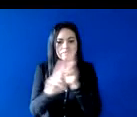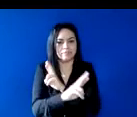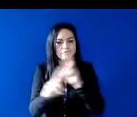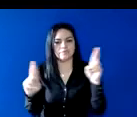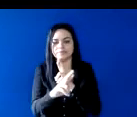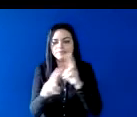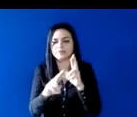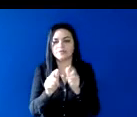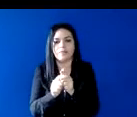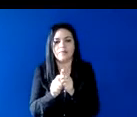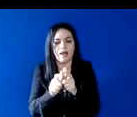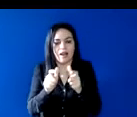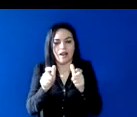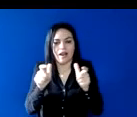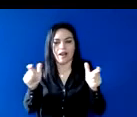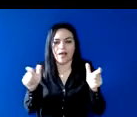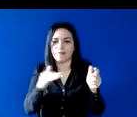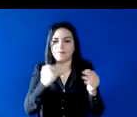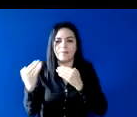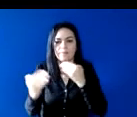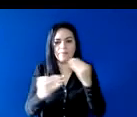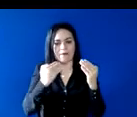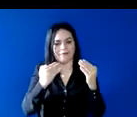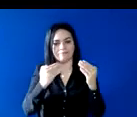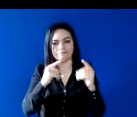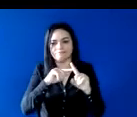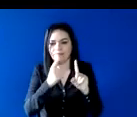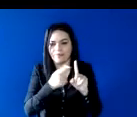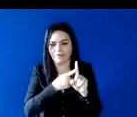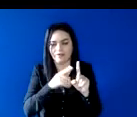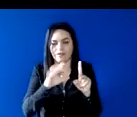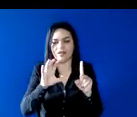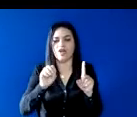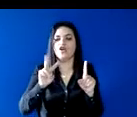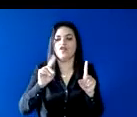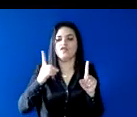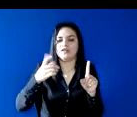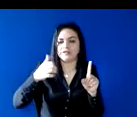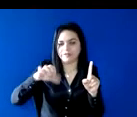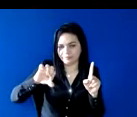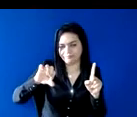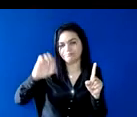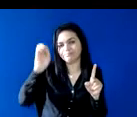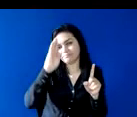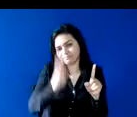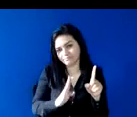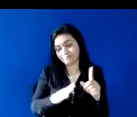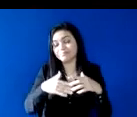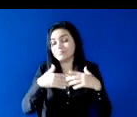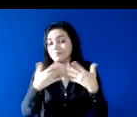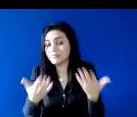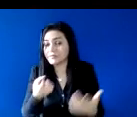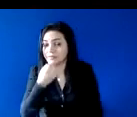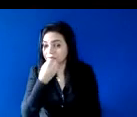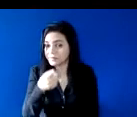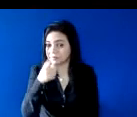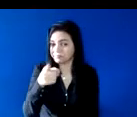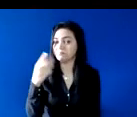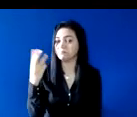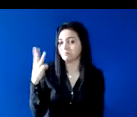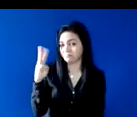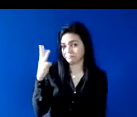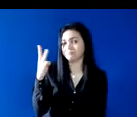de mortes maternas relacionadas à Covid-19 no país, né? Ainda bem que o Maranhão foi precoce aí